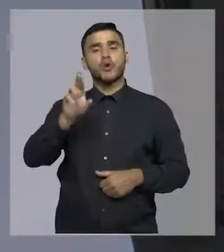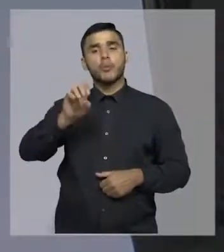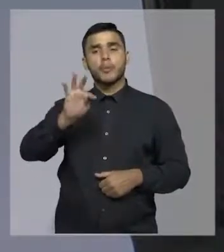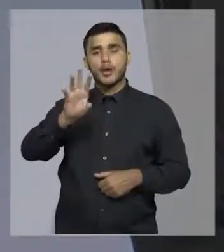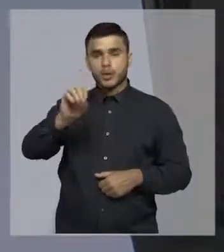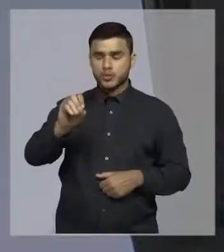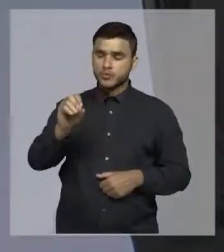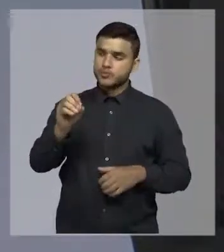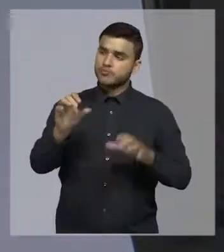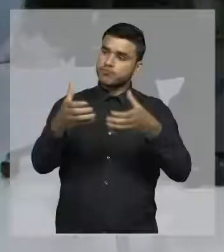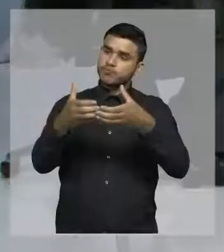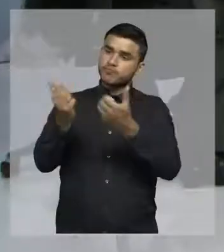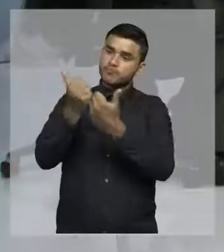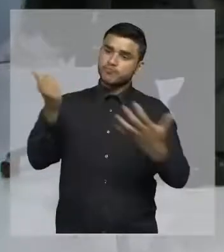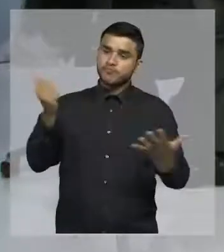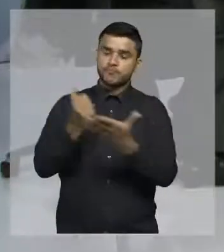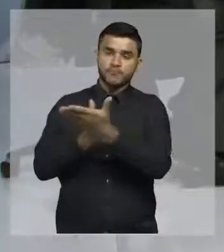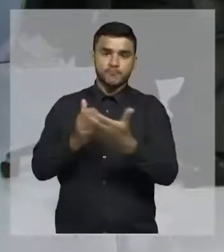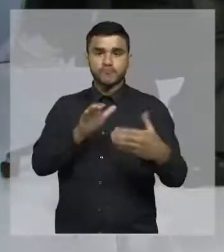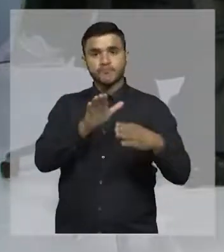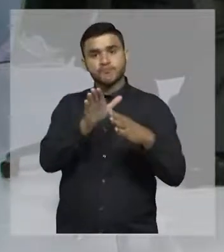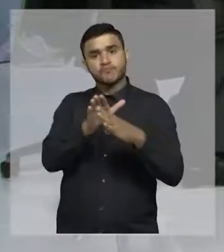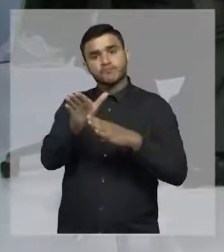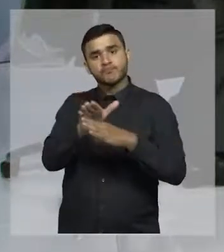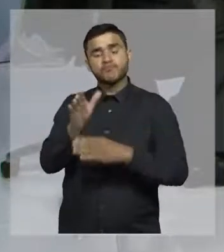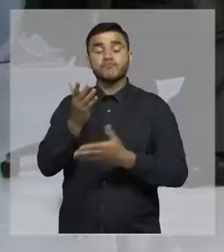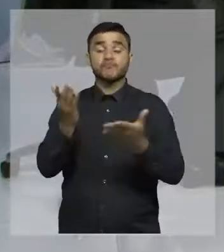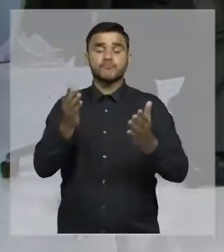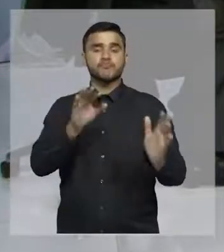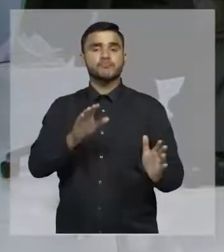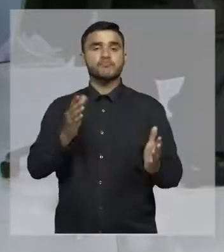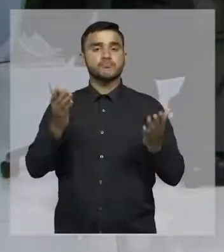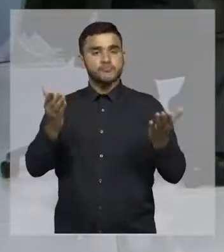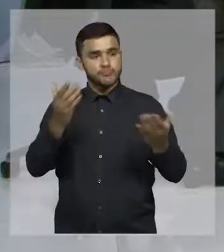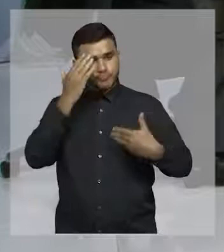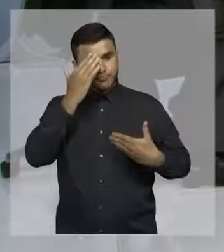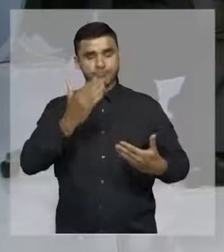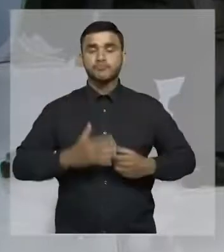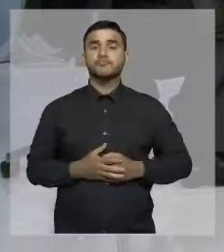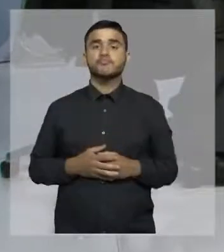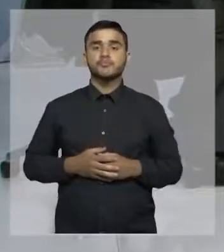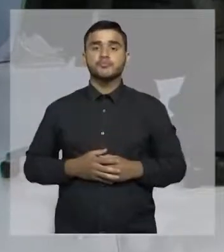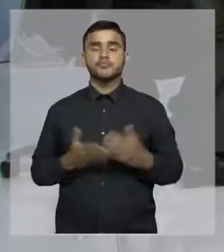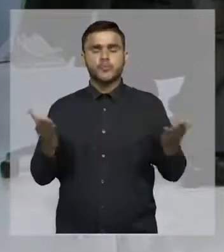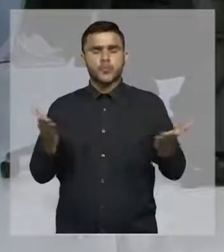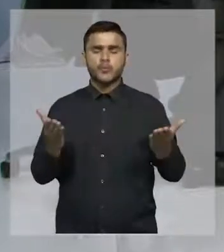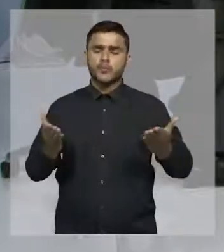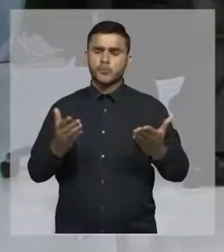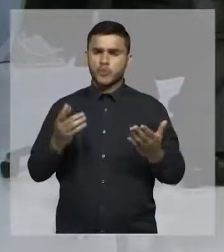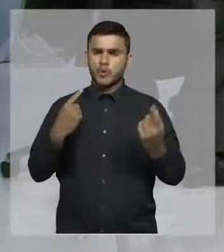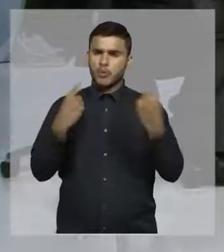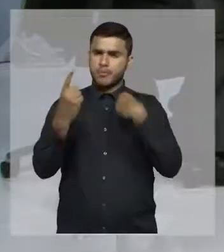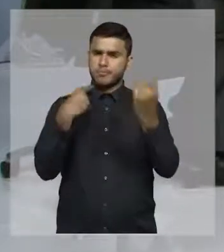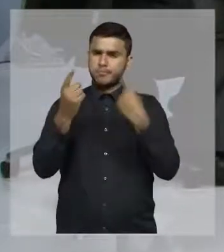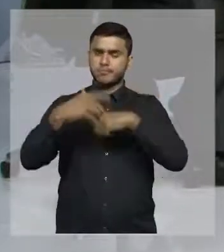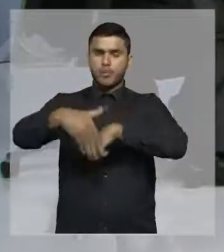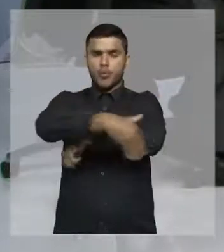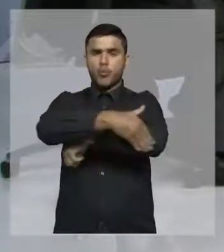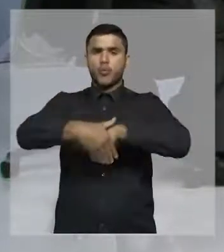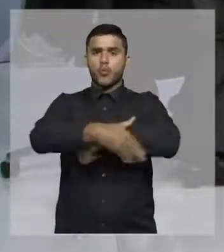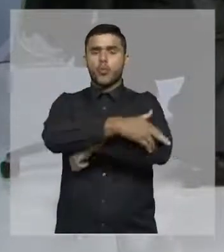colocar, professor Rui, essa paralisação. País rodoviário, portanto, onde o transporte terrestre